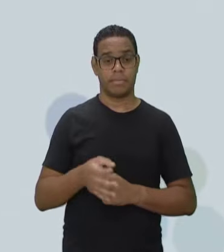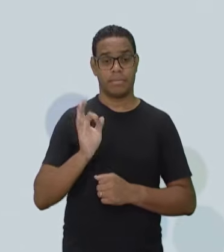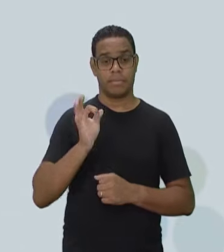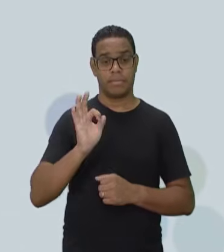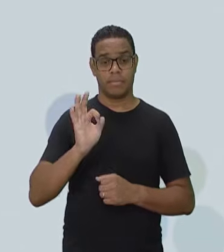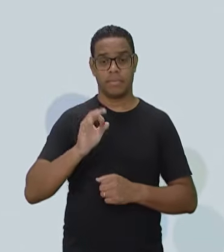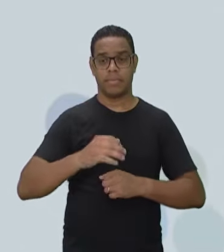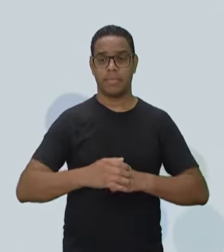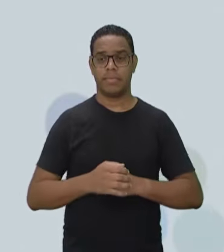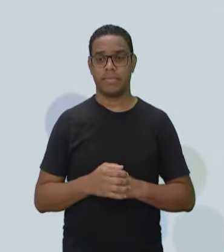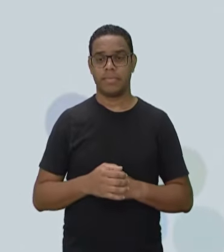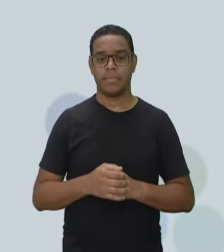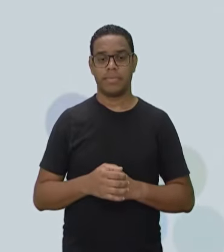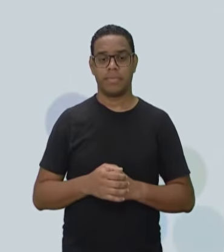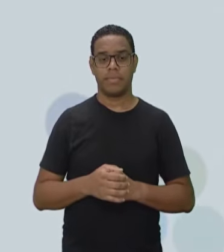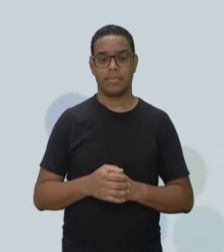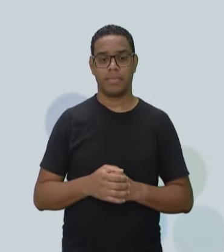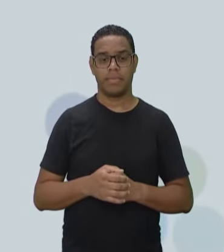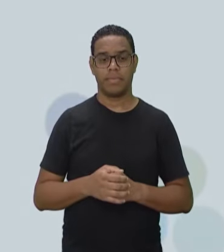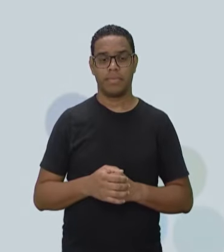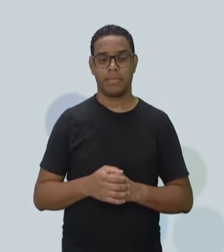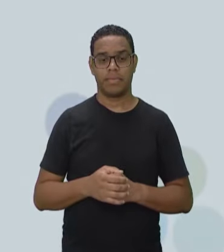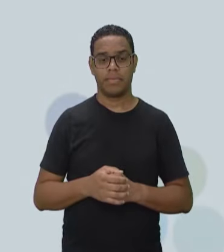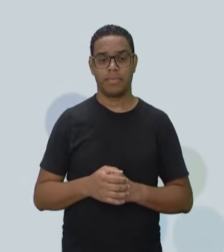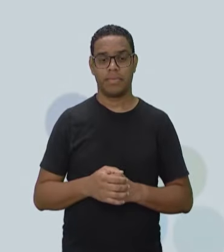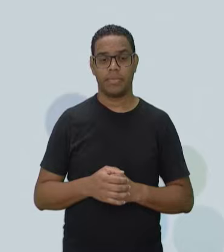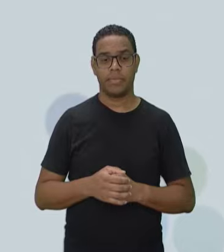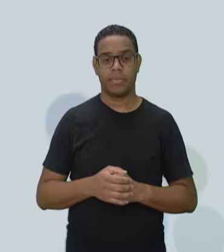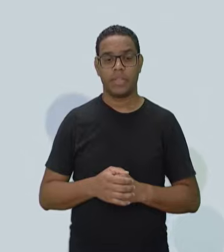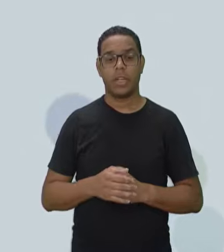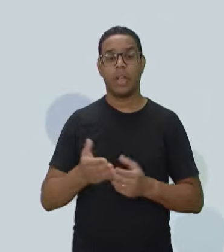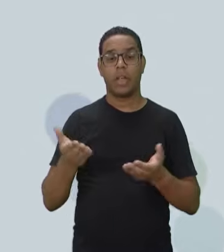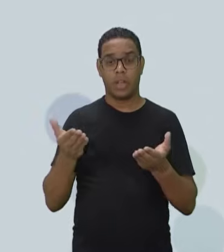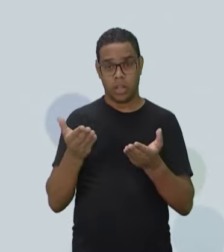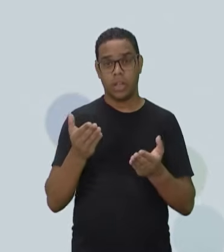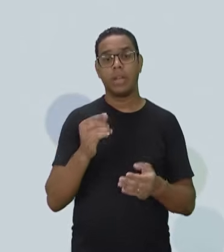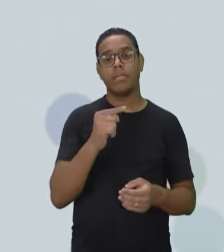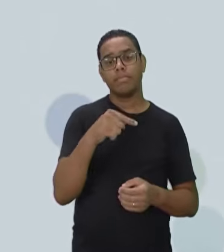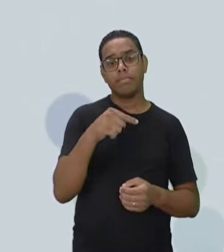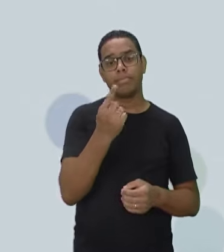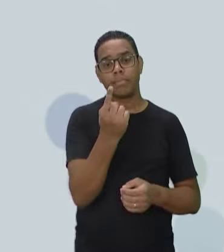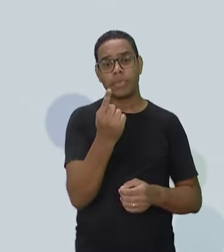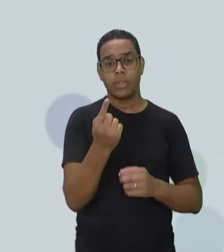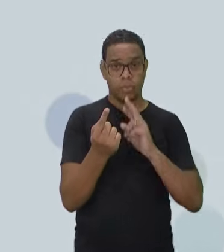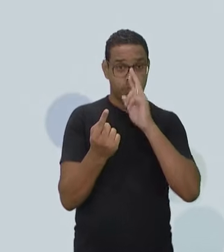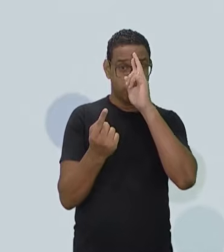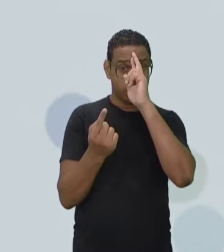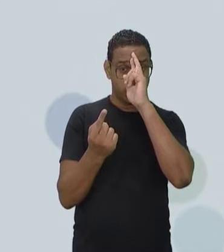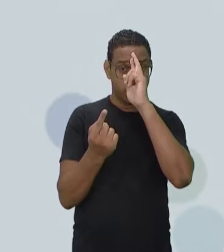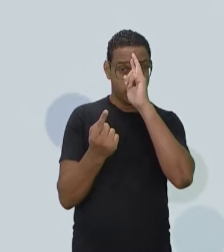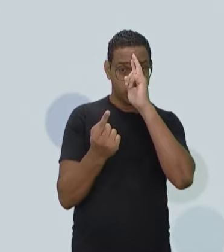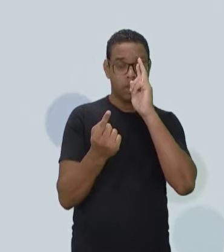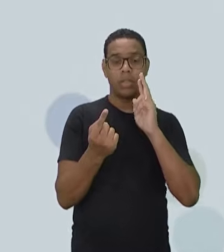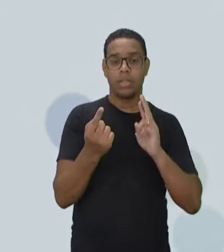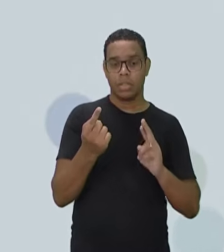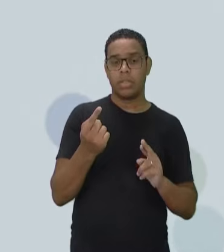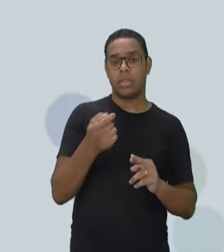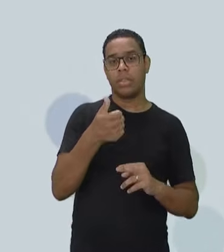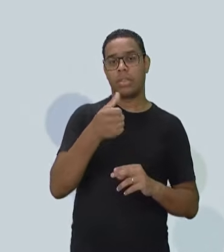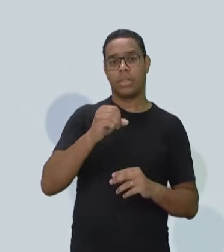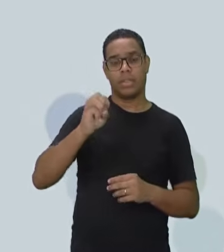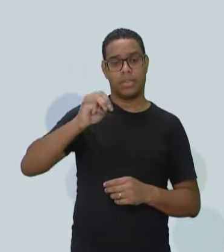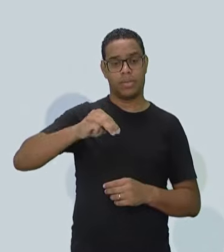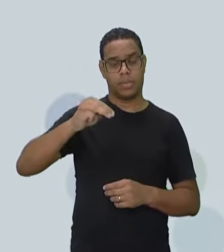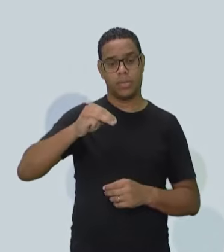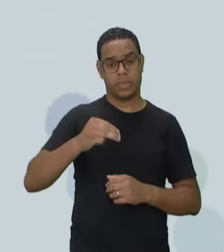Certo? Vamos lá? Então, o ponteiro pequeno avançou para o 12 e eu já andei 10